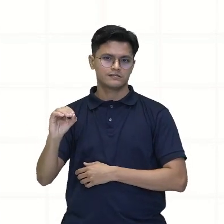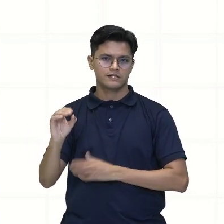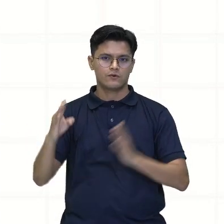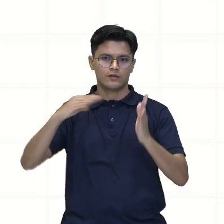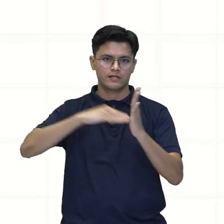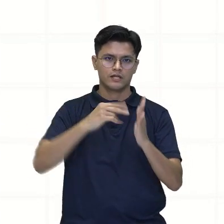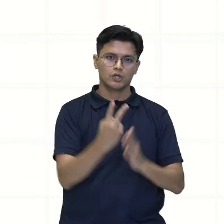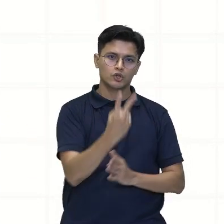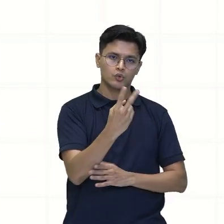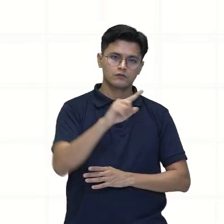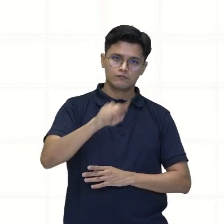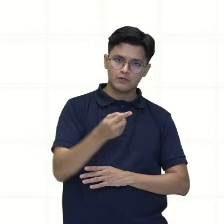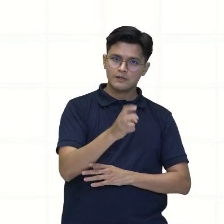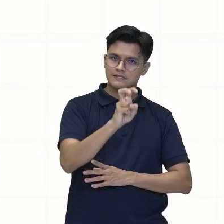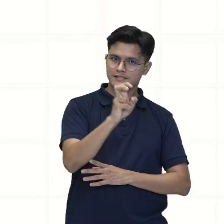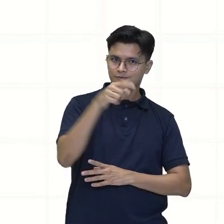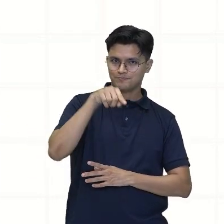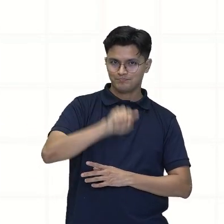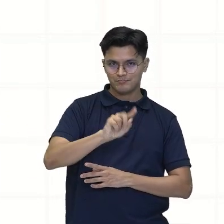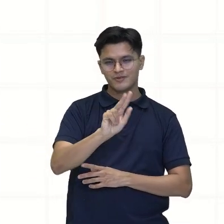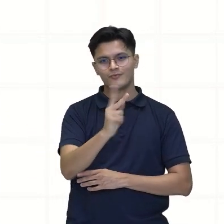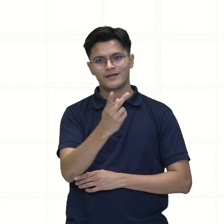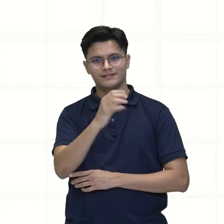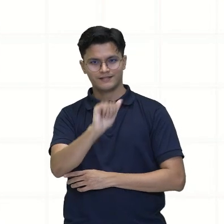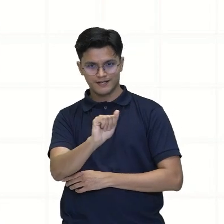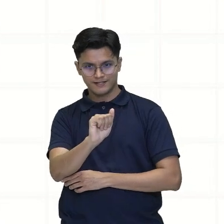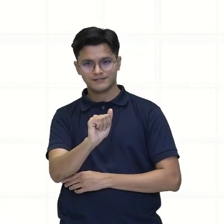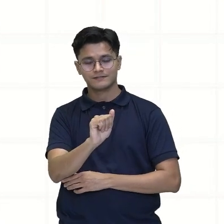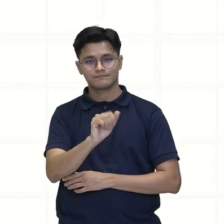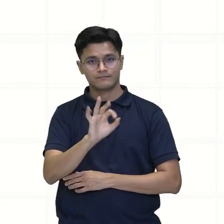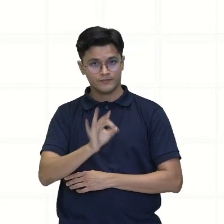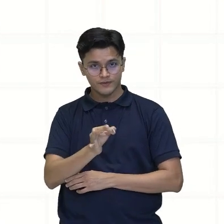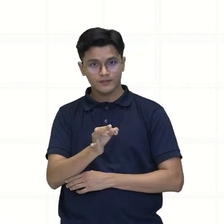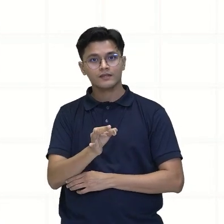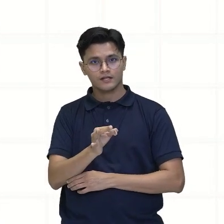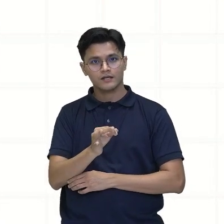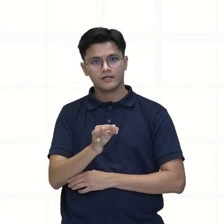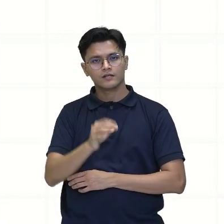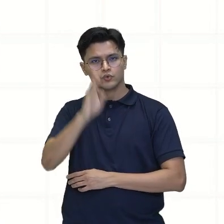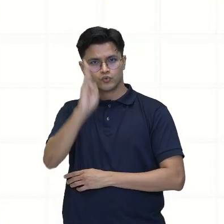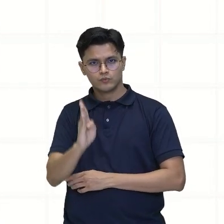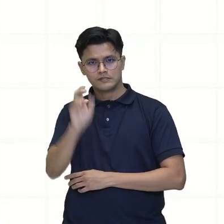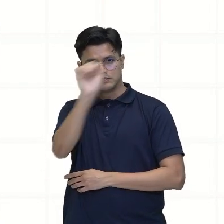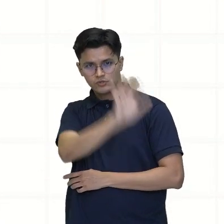2,5 mil hectares, certo? E no Brasil todo são